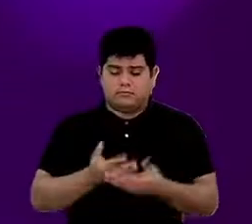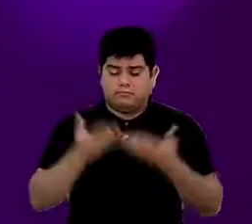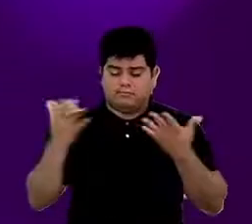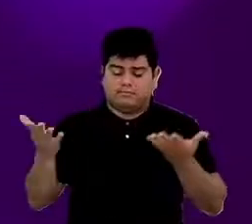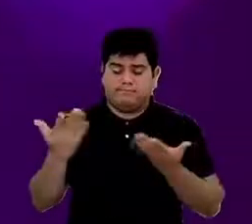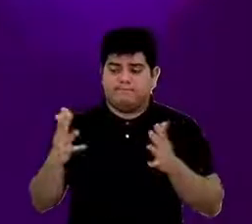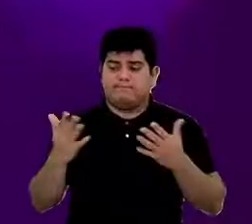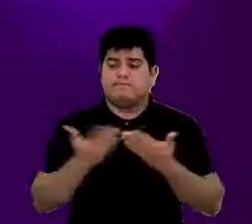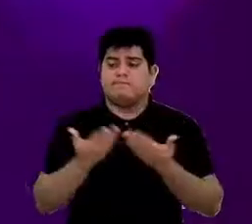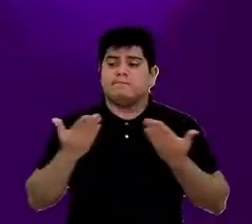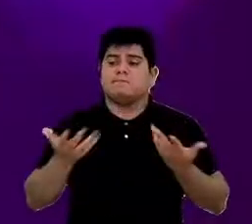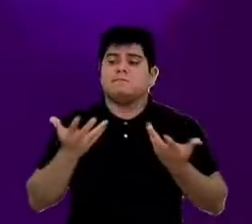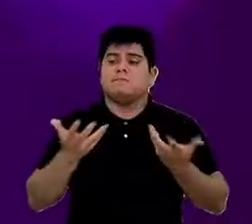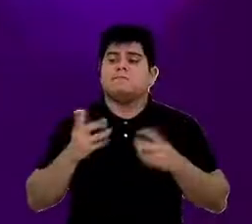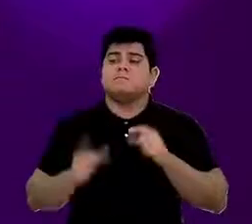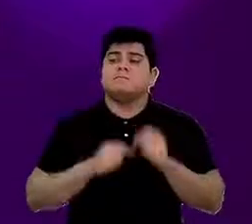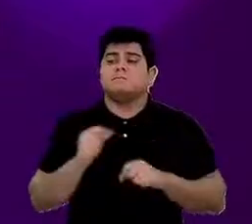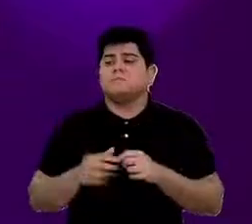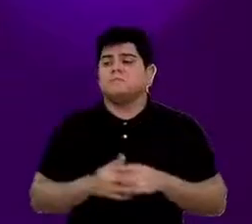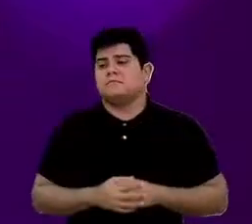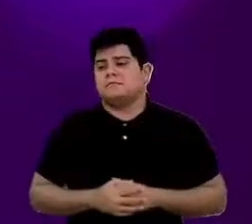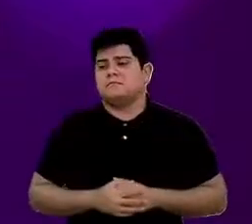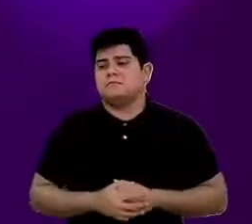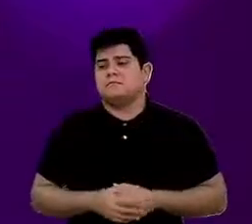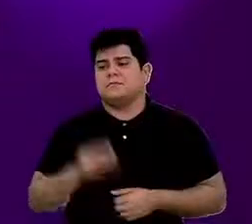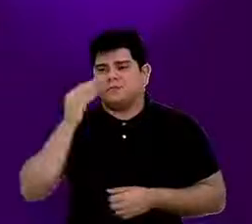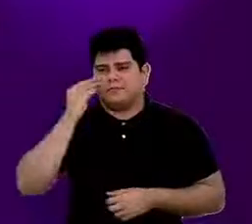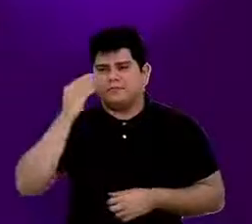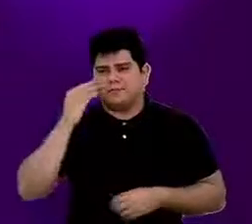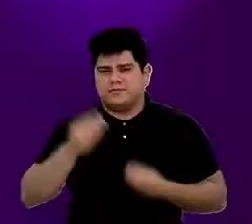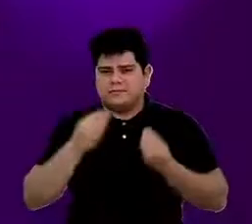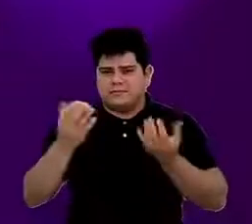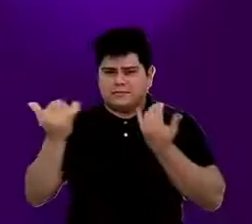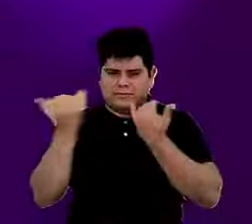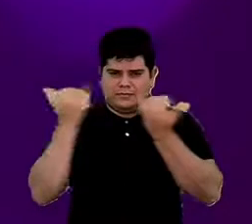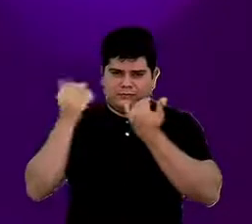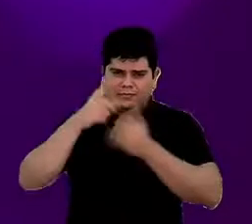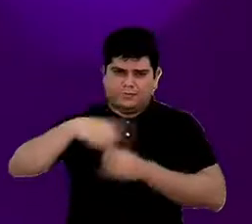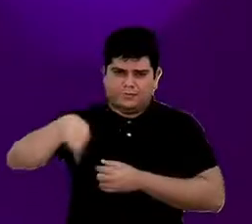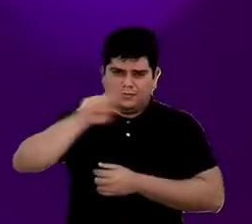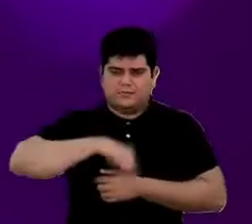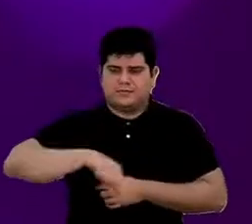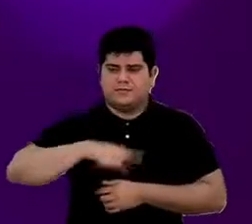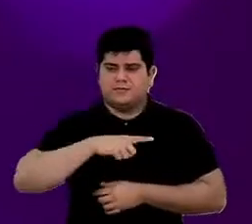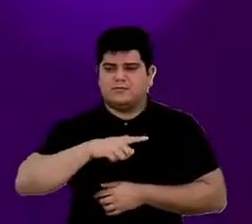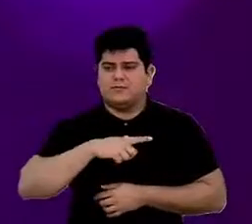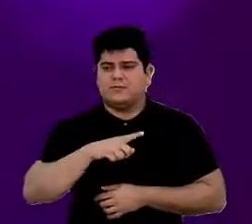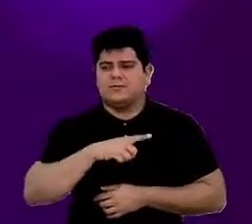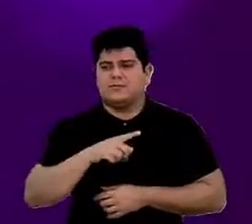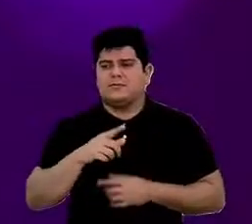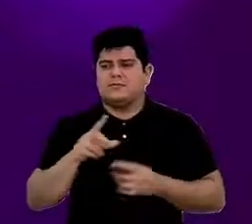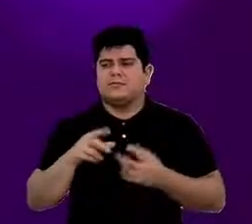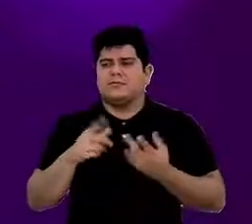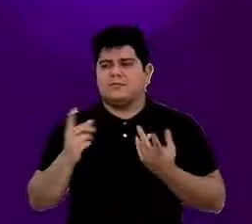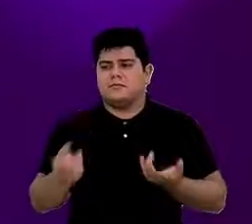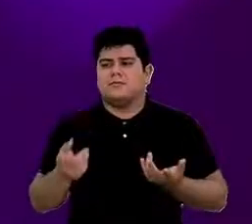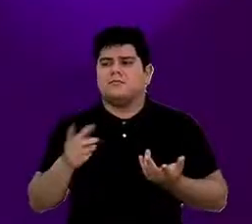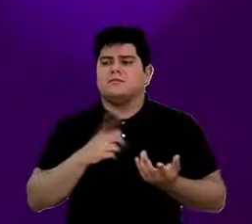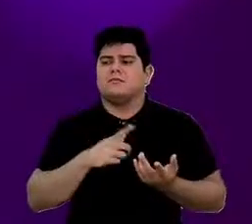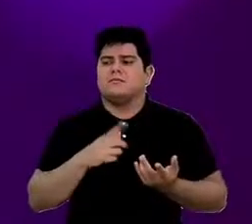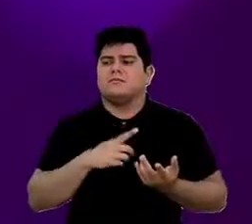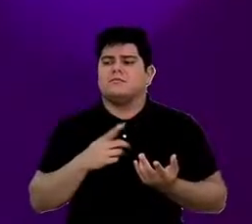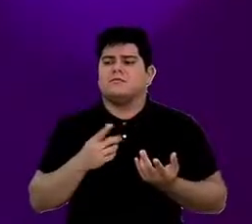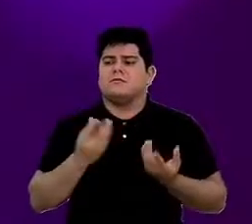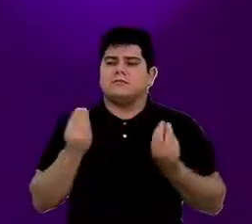gostaria também de tentar entregar alguma informação para vocês. Estou substituindo o Dr. Luiz Antônio Carvalho, que está impossibilitado